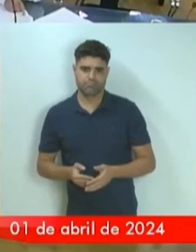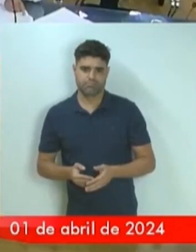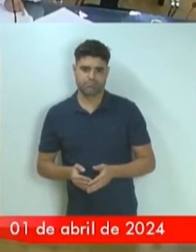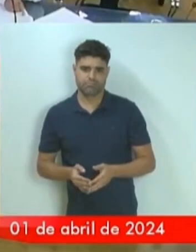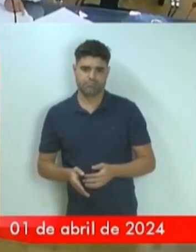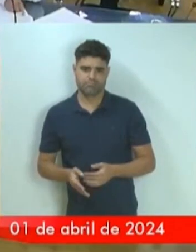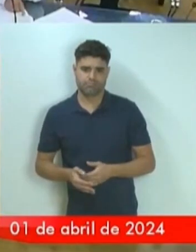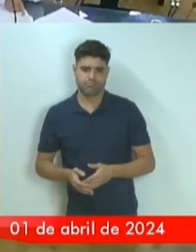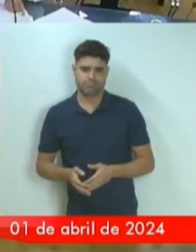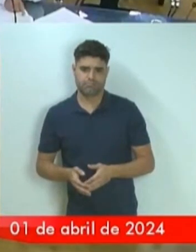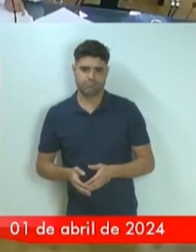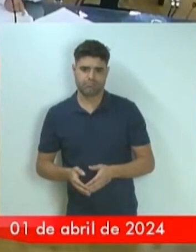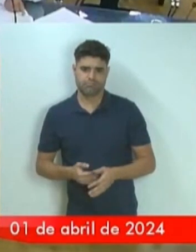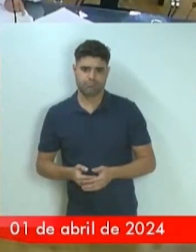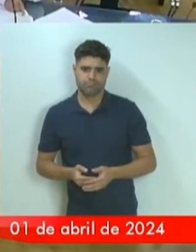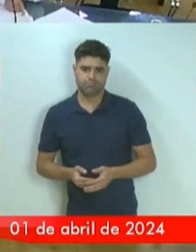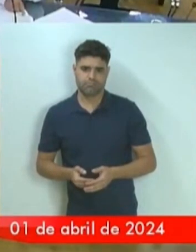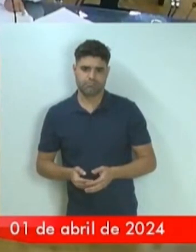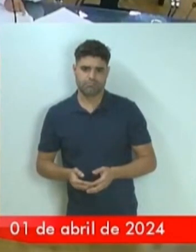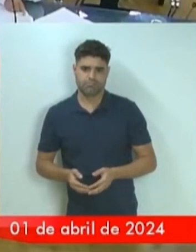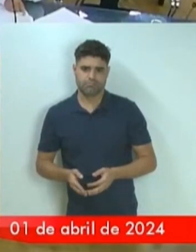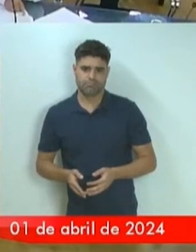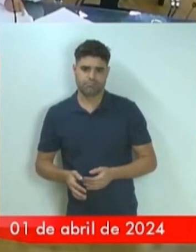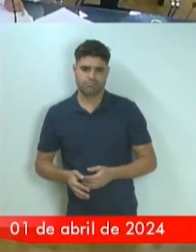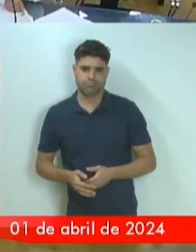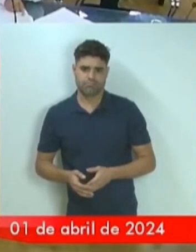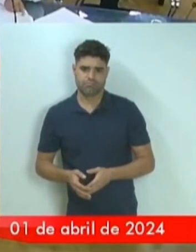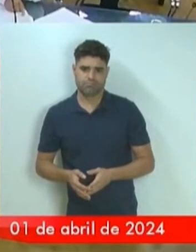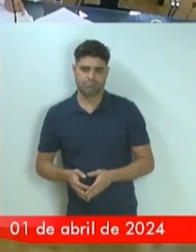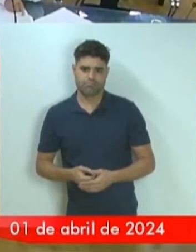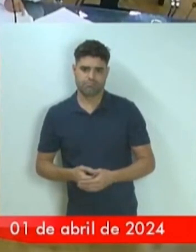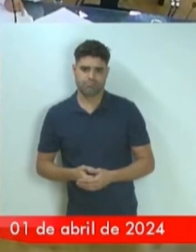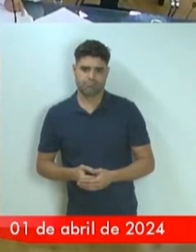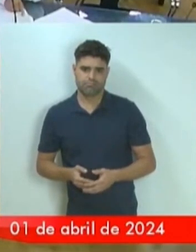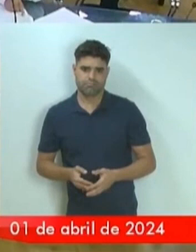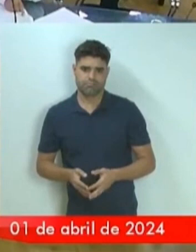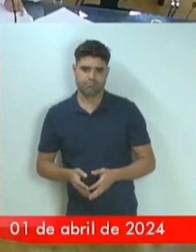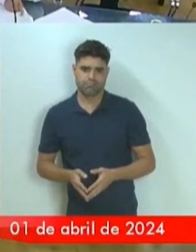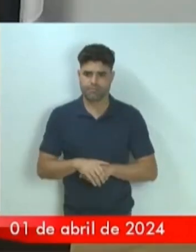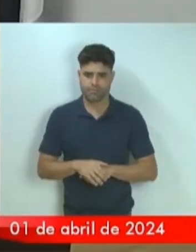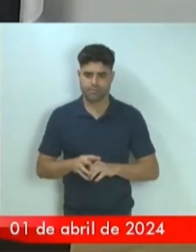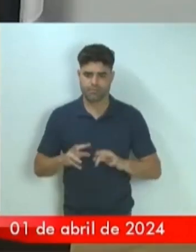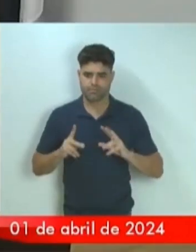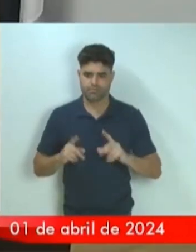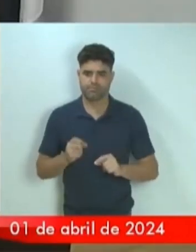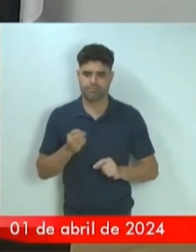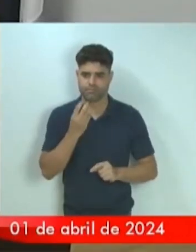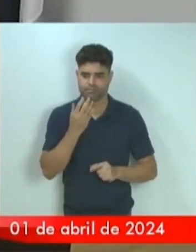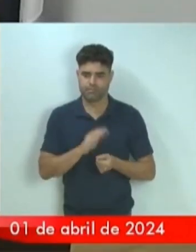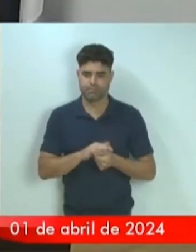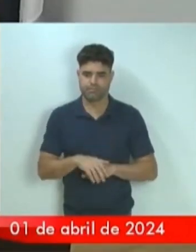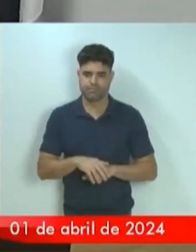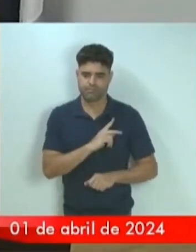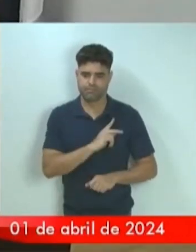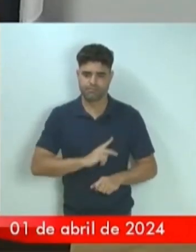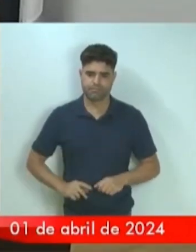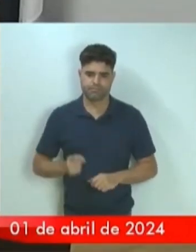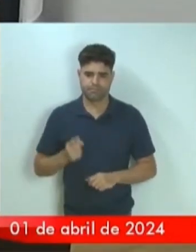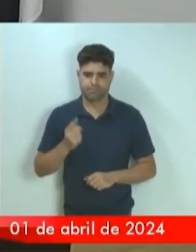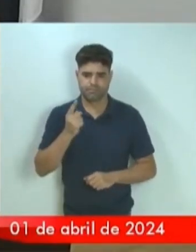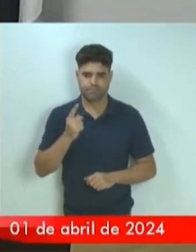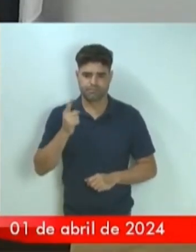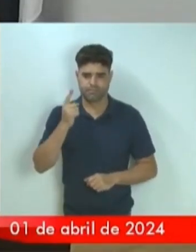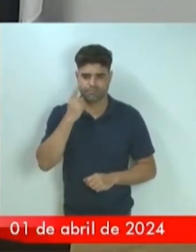Saúde, Professor Negativo, Fernando Jesse, Miriam Brandão, Natália Barbosa Gonzaga e William Leite. Foram 3